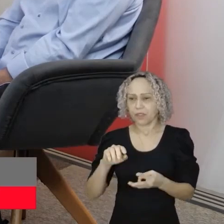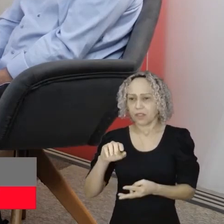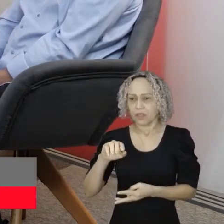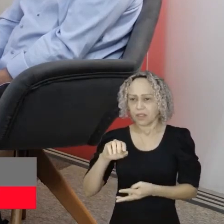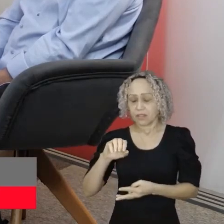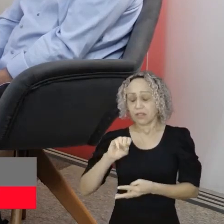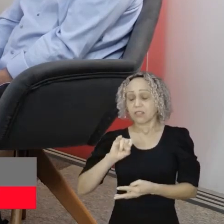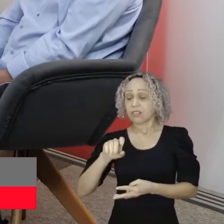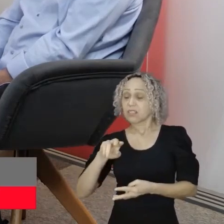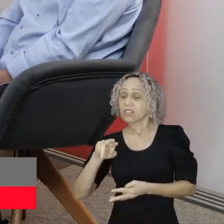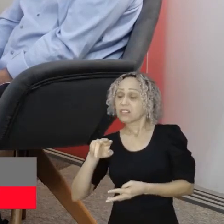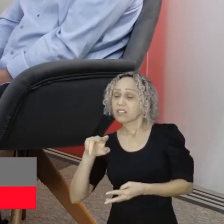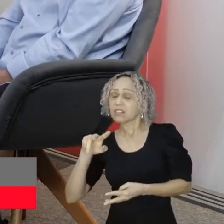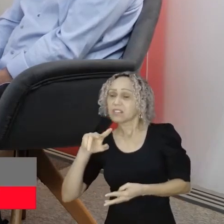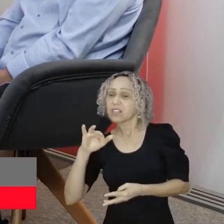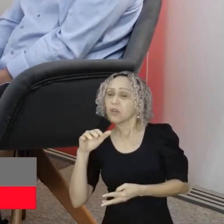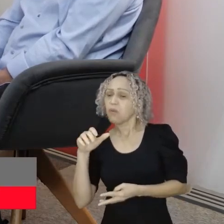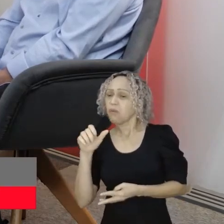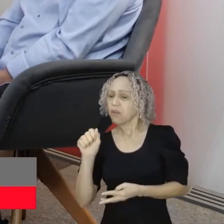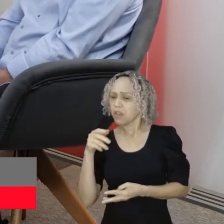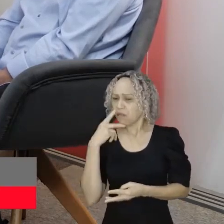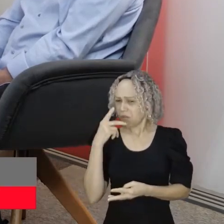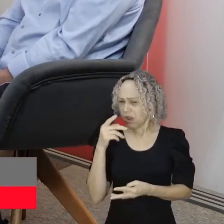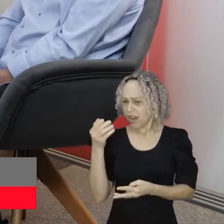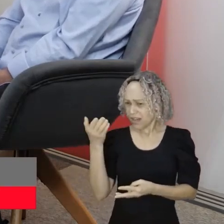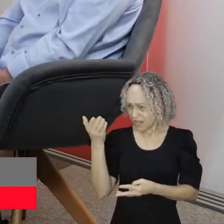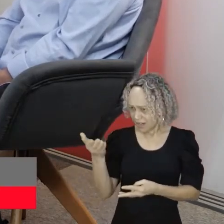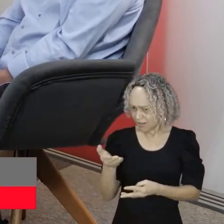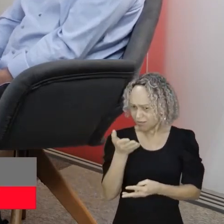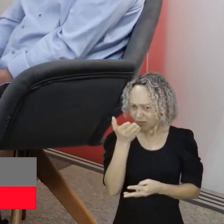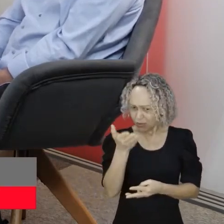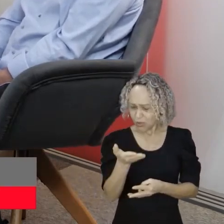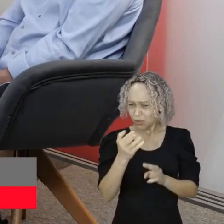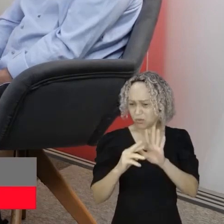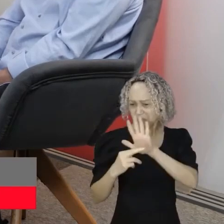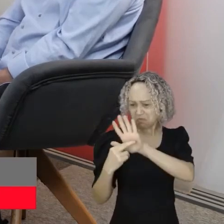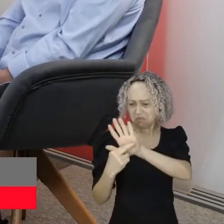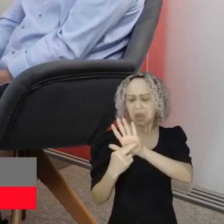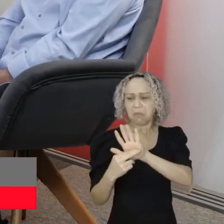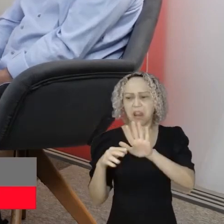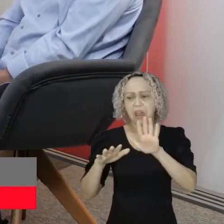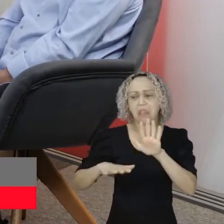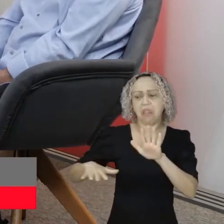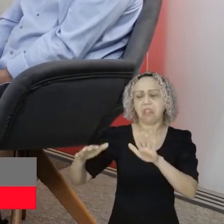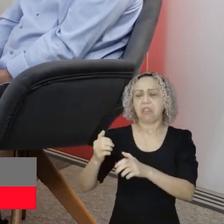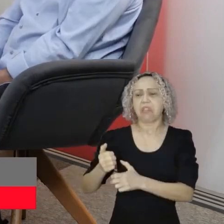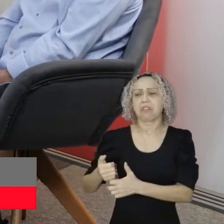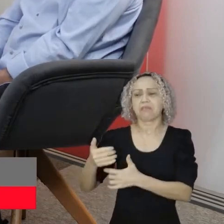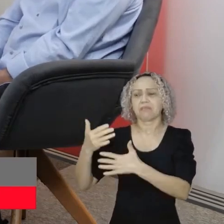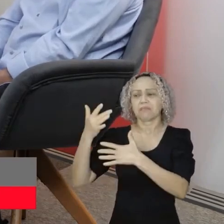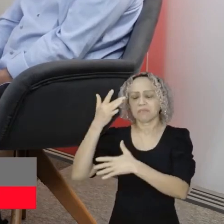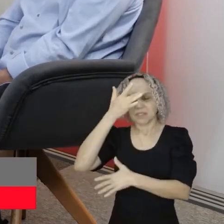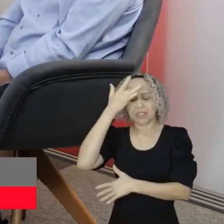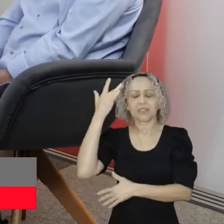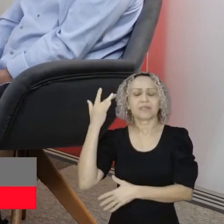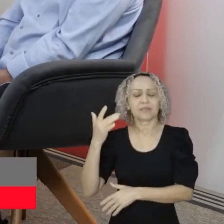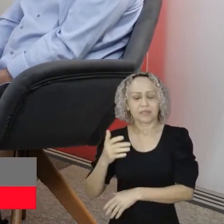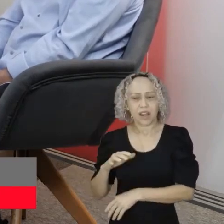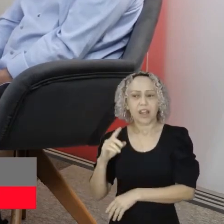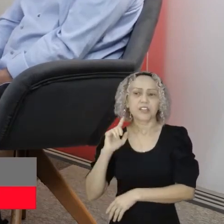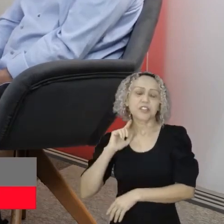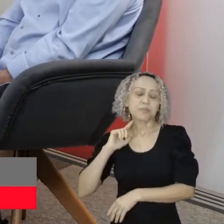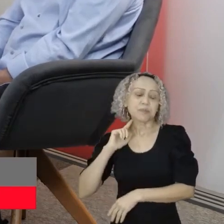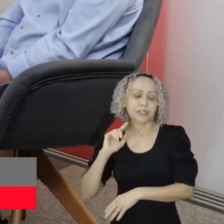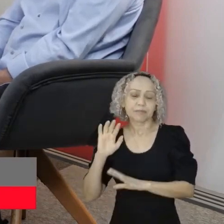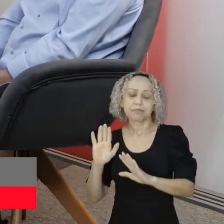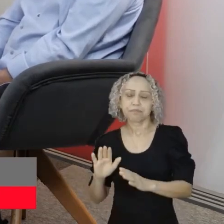Kátia está dizendo aqui, dizendo também que o senhor a representa. O pessoal está aqui vibrando com a sua atuação e realmente foi muito importante, né, a atuação